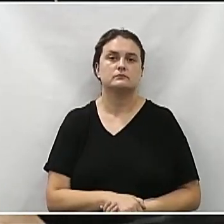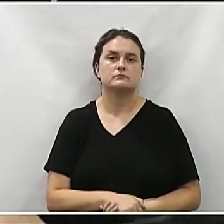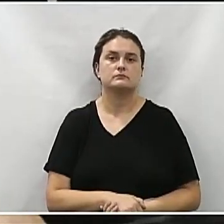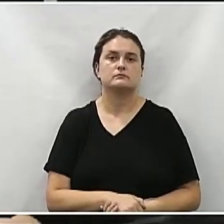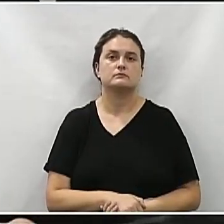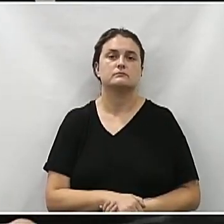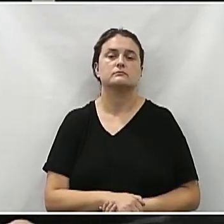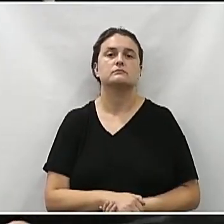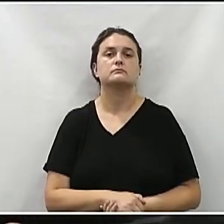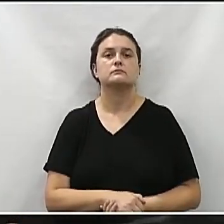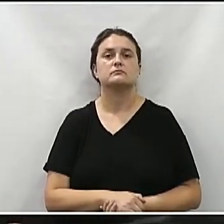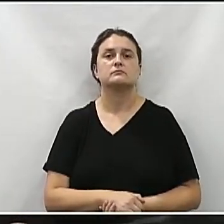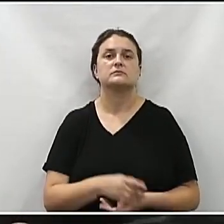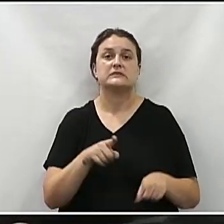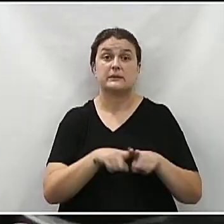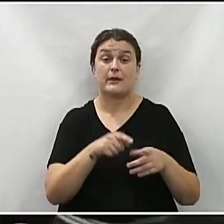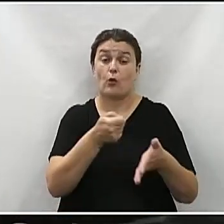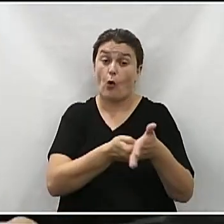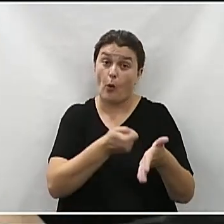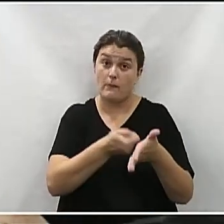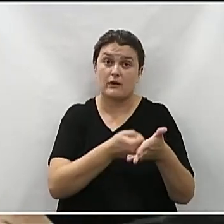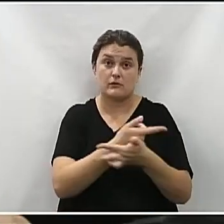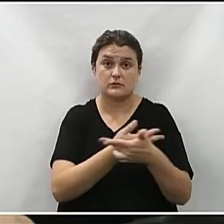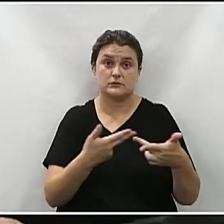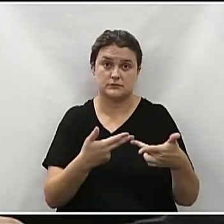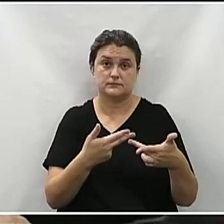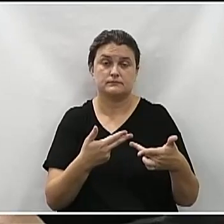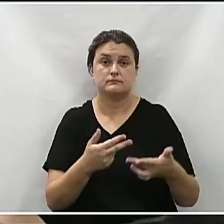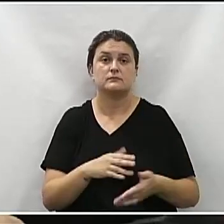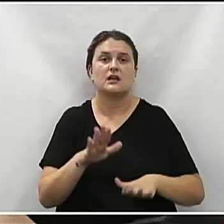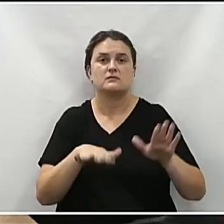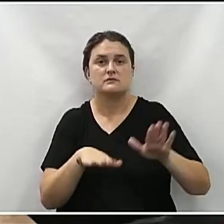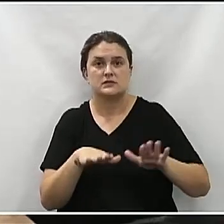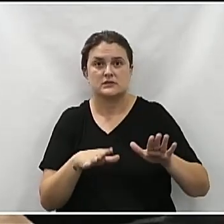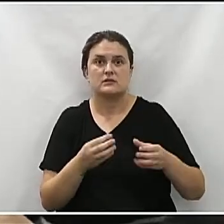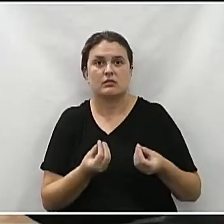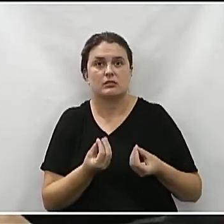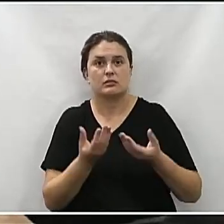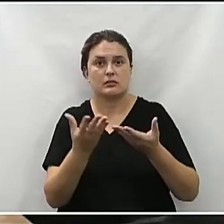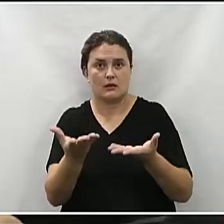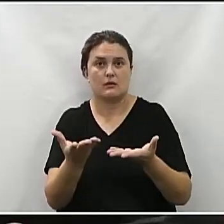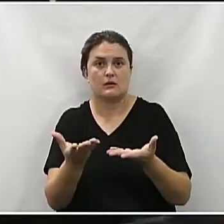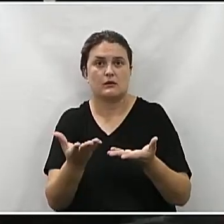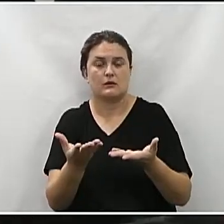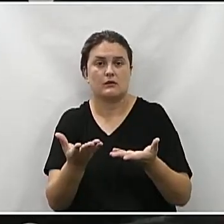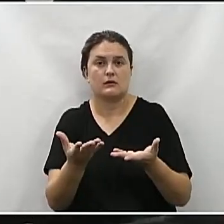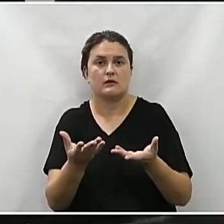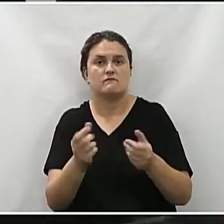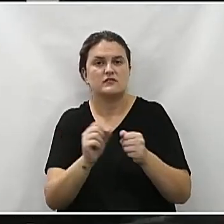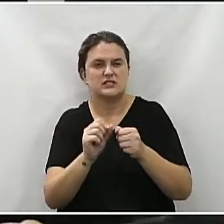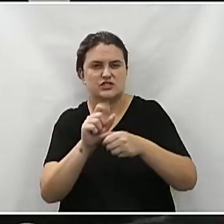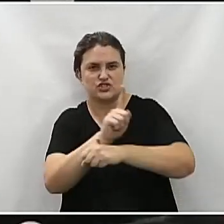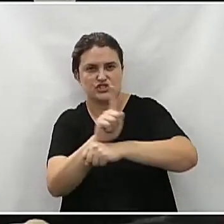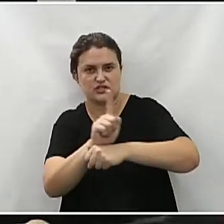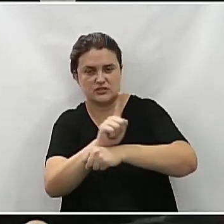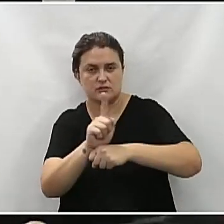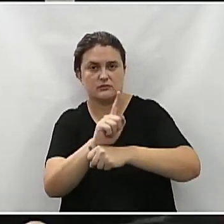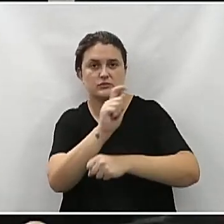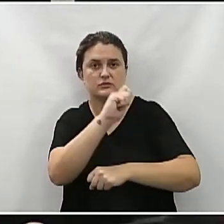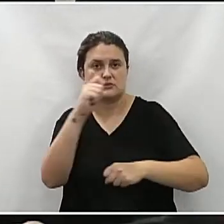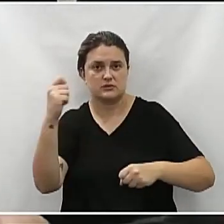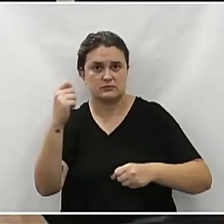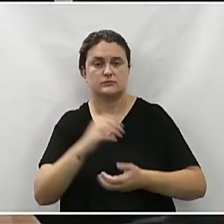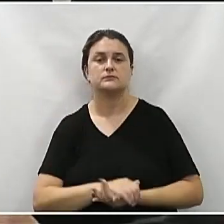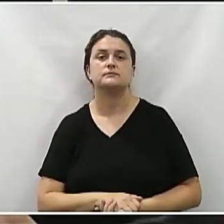em contrapartida ser cobrado por isso a partir do momento que se disponha a gerir uma associação de